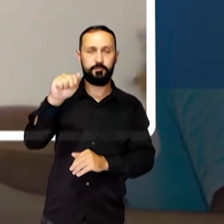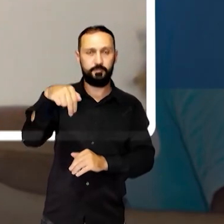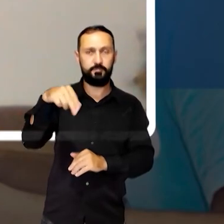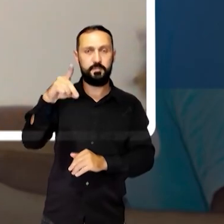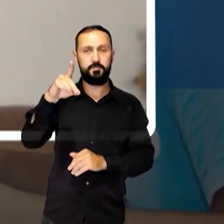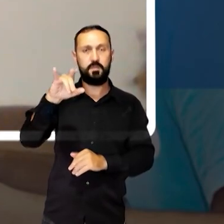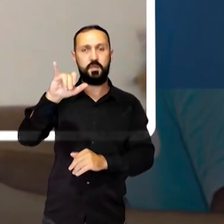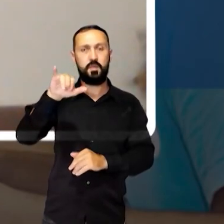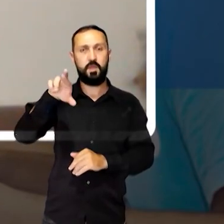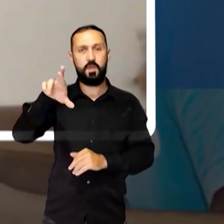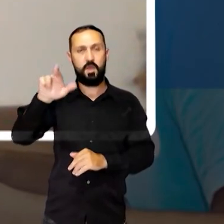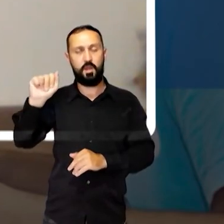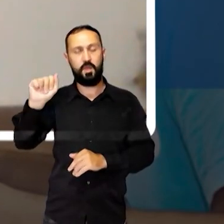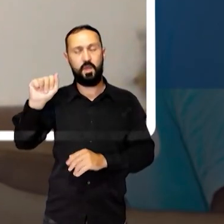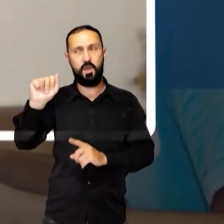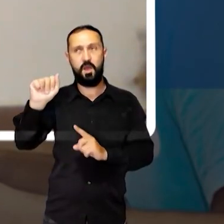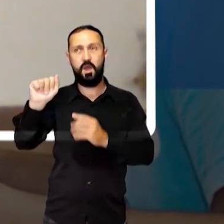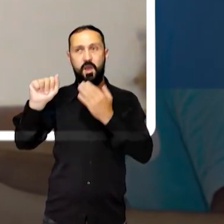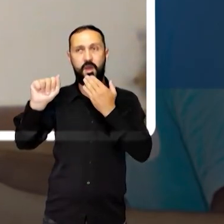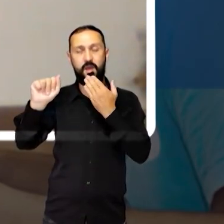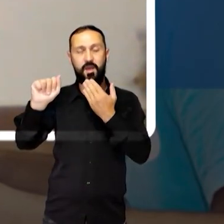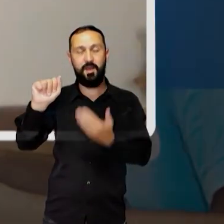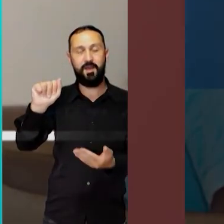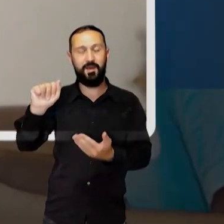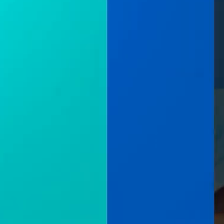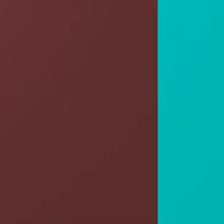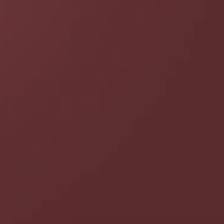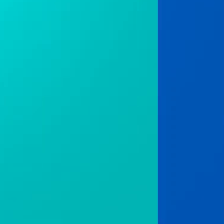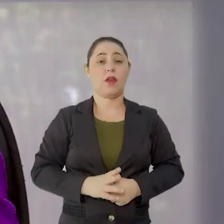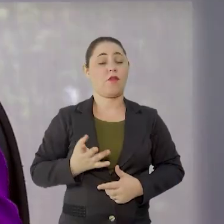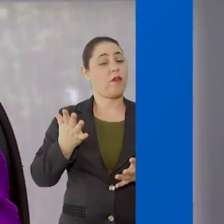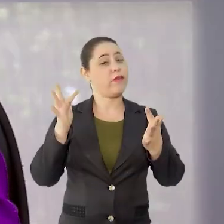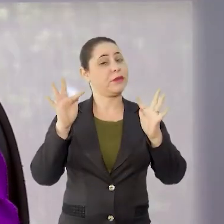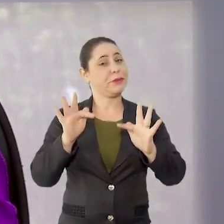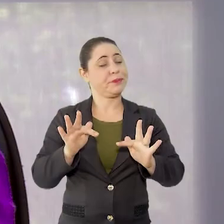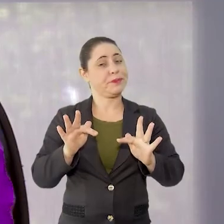seus poemas é algo que realmente